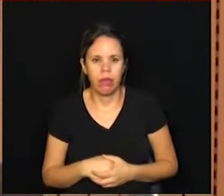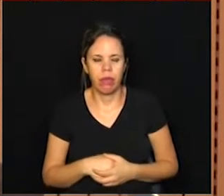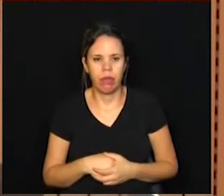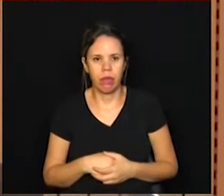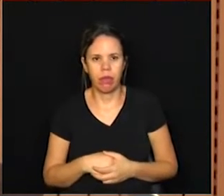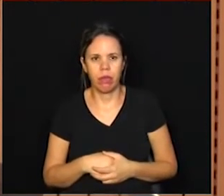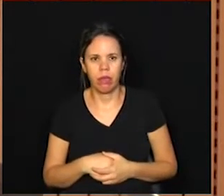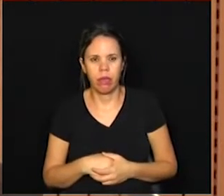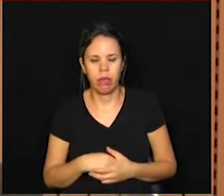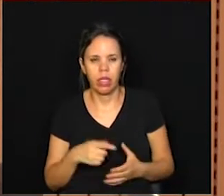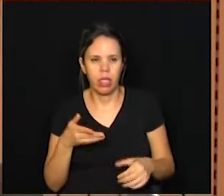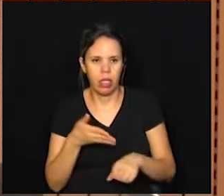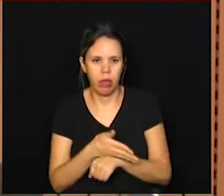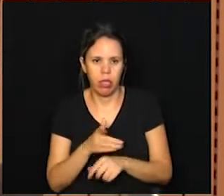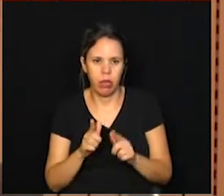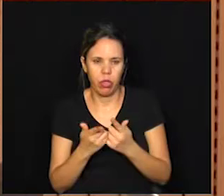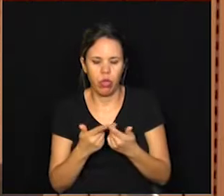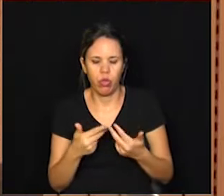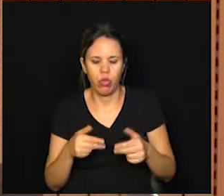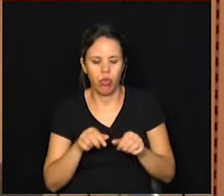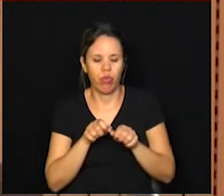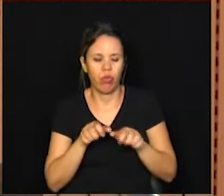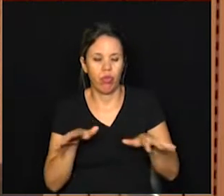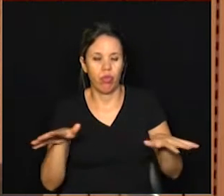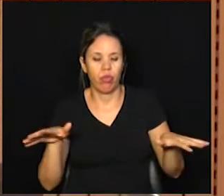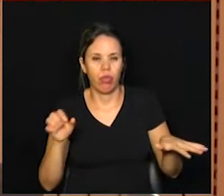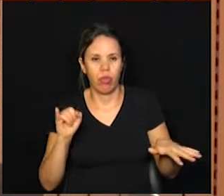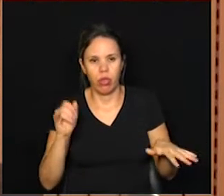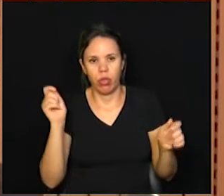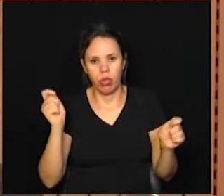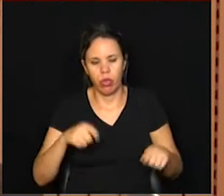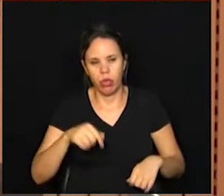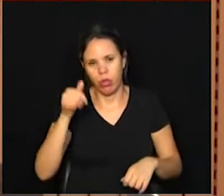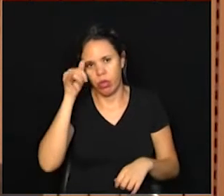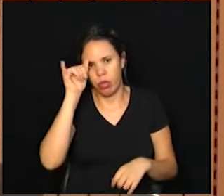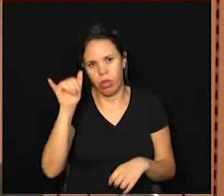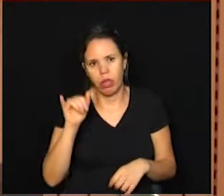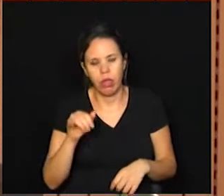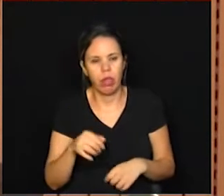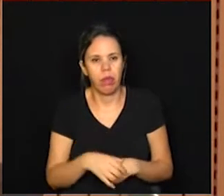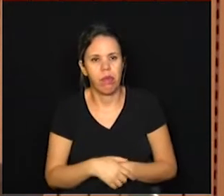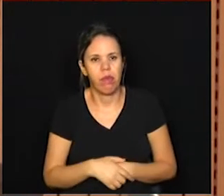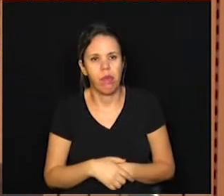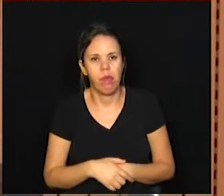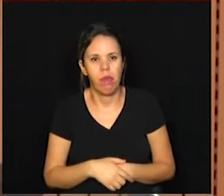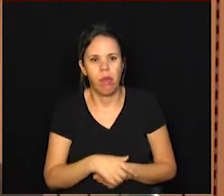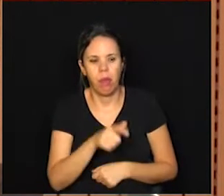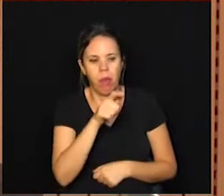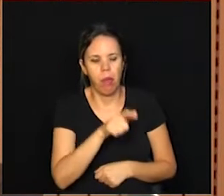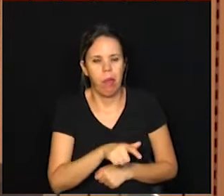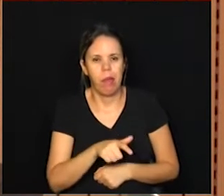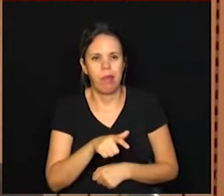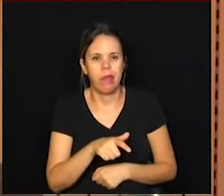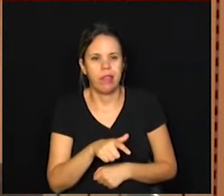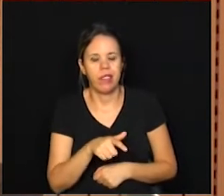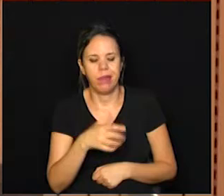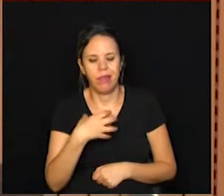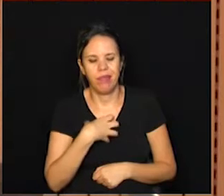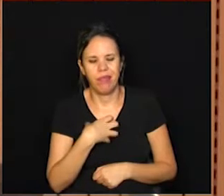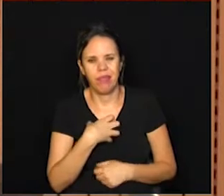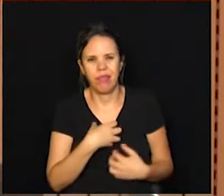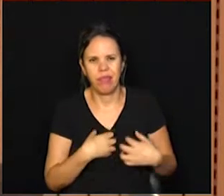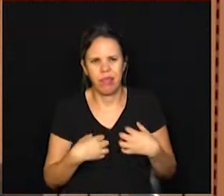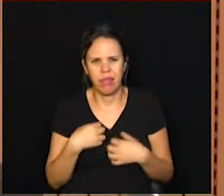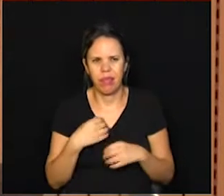ele compõe. Essa propagação, se for combatida, se pelo menos essa pessoa for incomodada, se